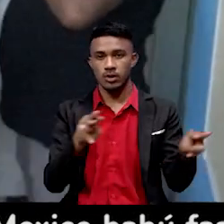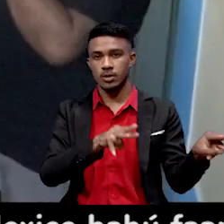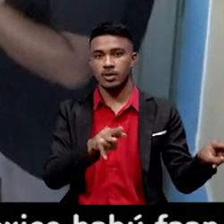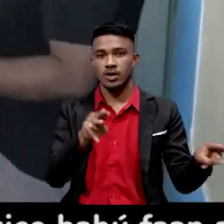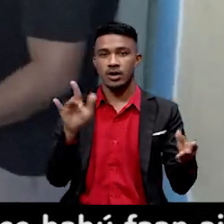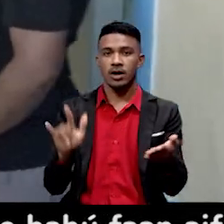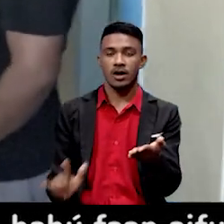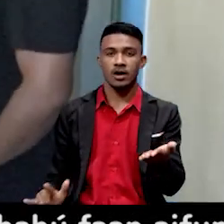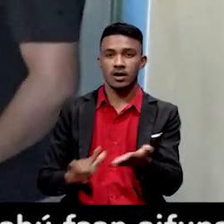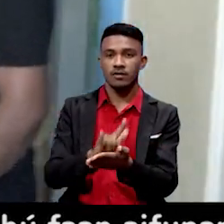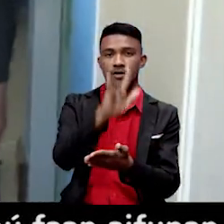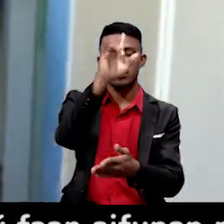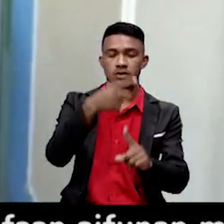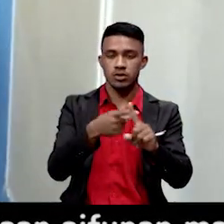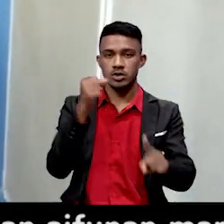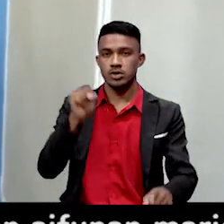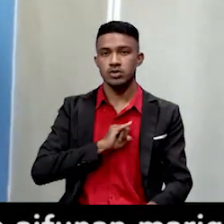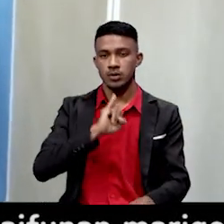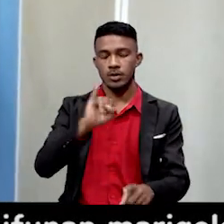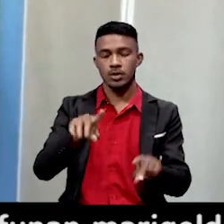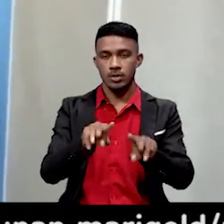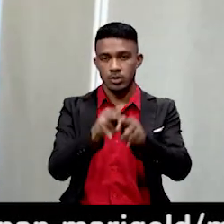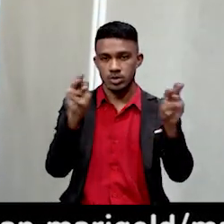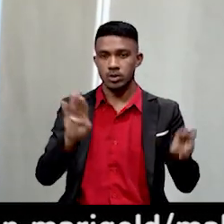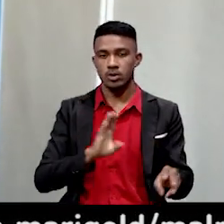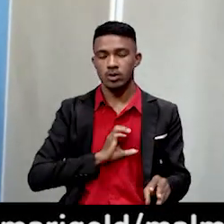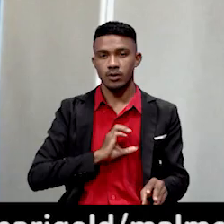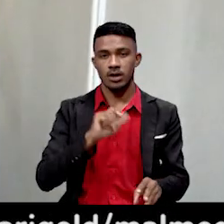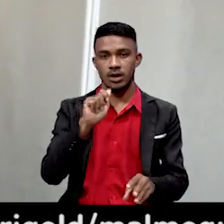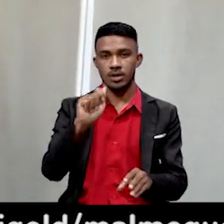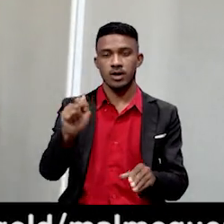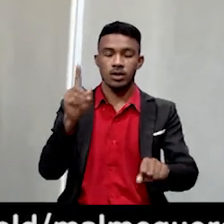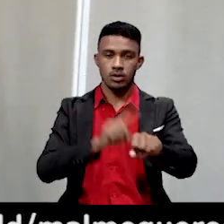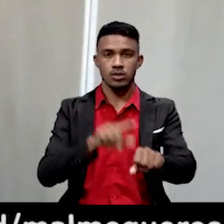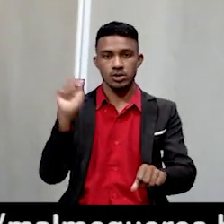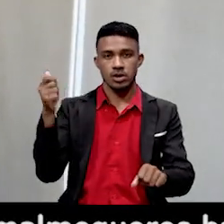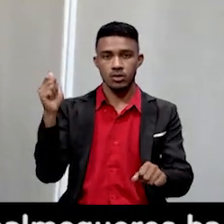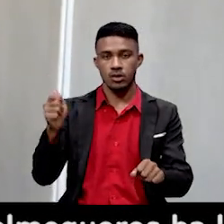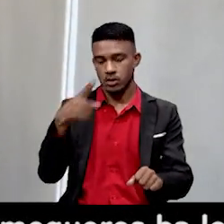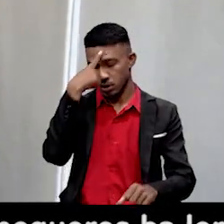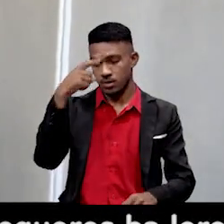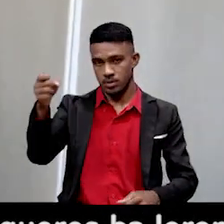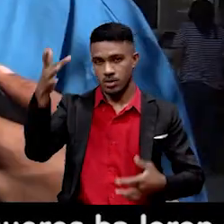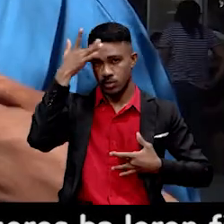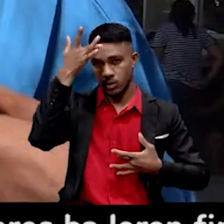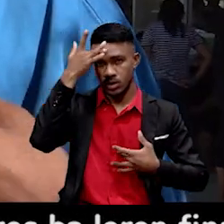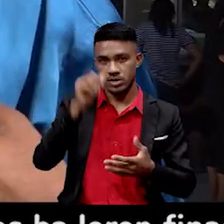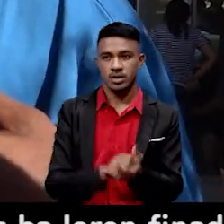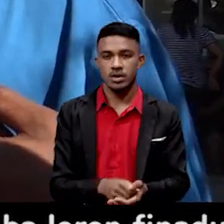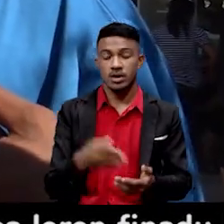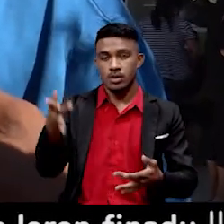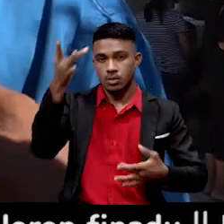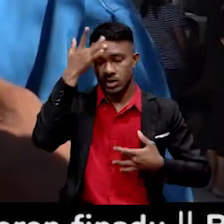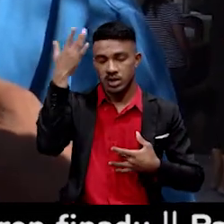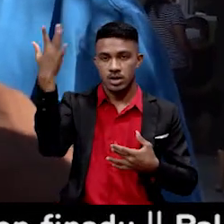husi suai município Covalima ia tuku sanulu ho balu tamba atake kardiaku. Tinha mora sini suai nebe